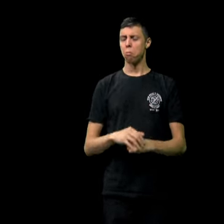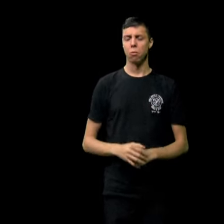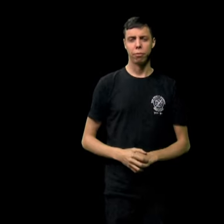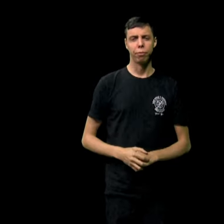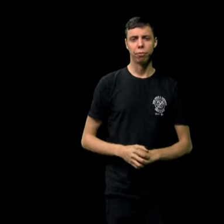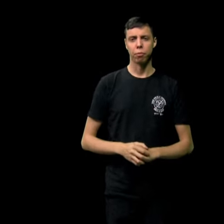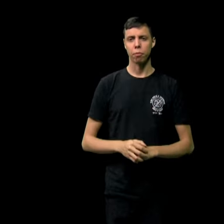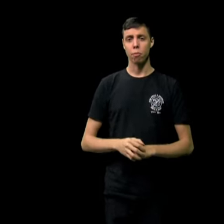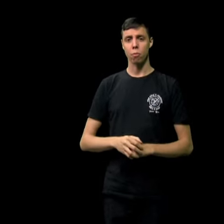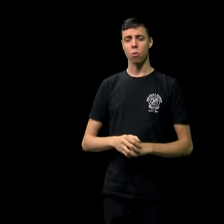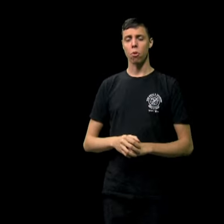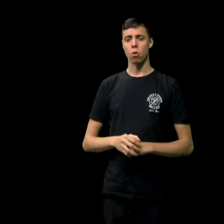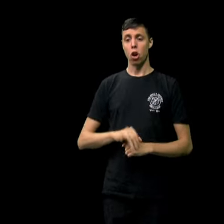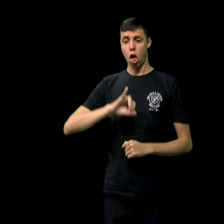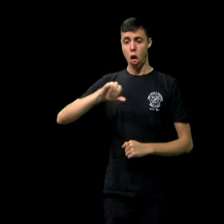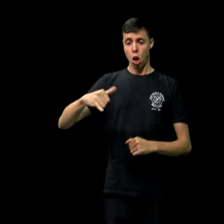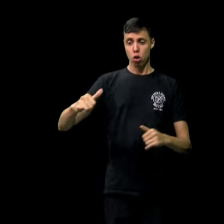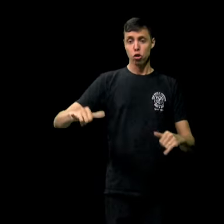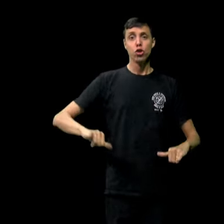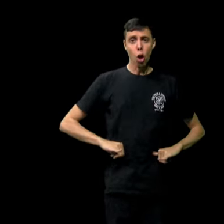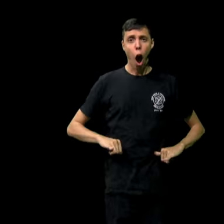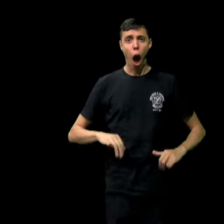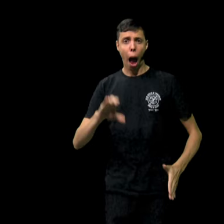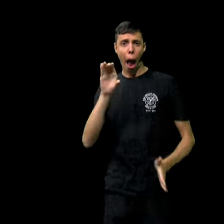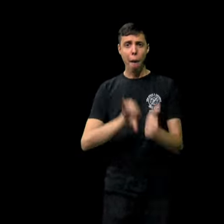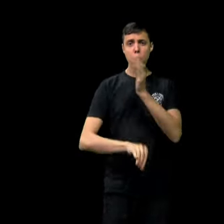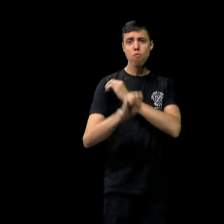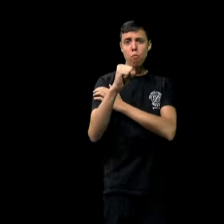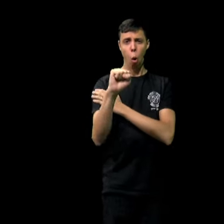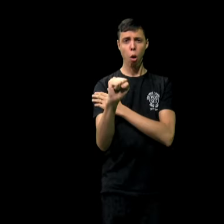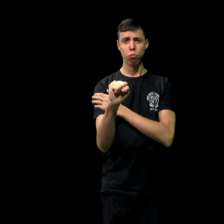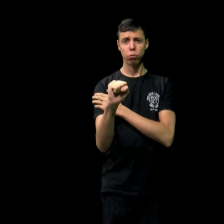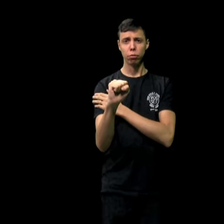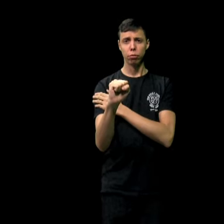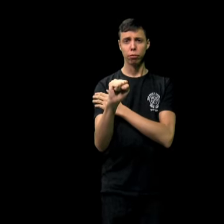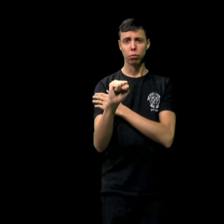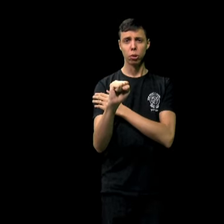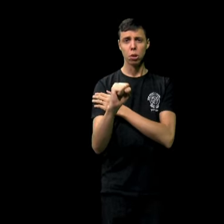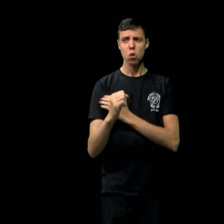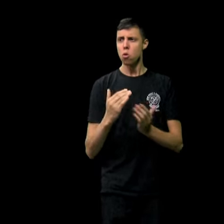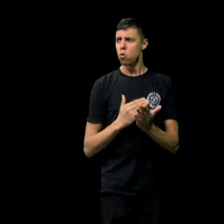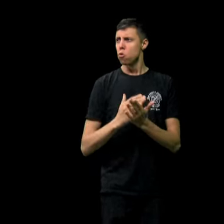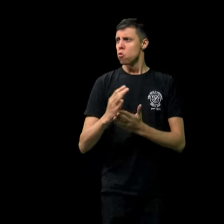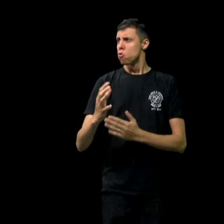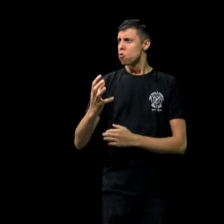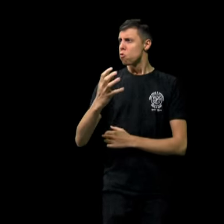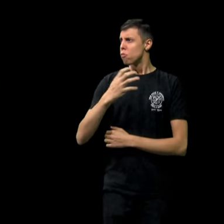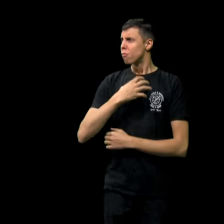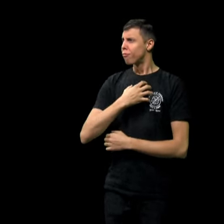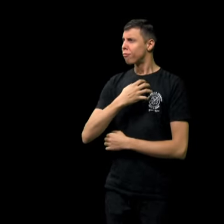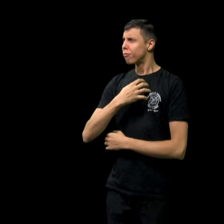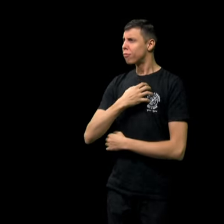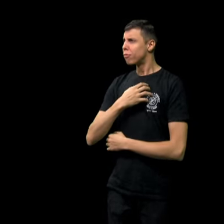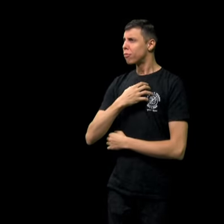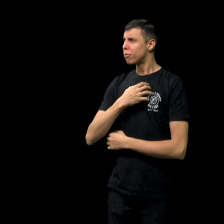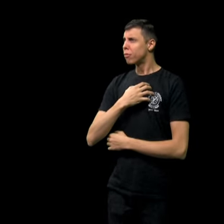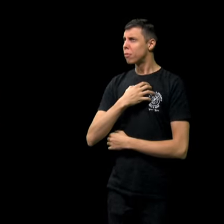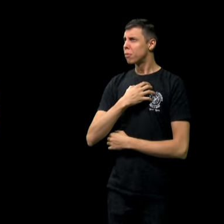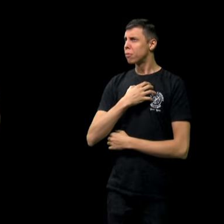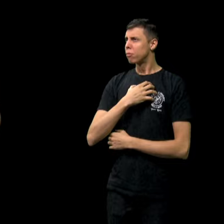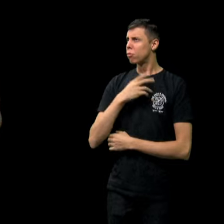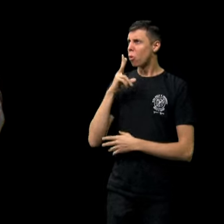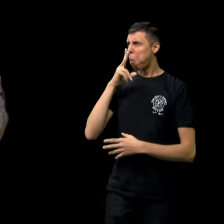Livro de Jó, capítulo 8. E aunque teu começo haja sido pequeno, o teu